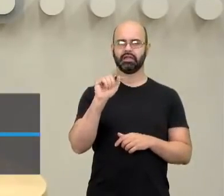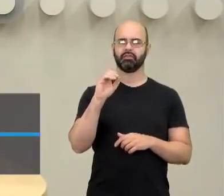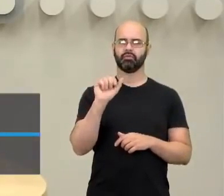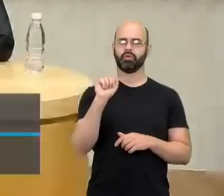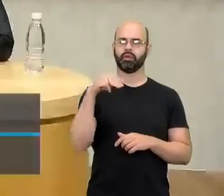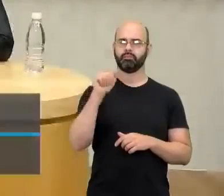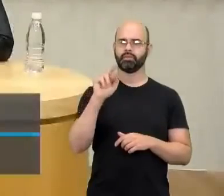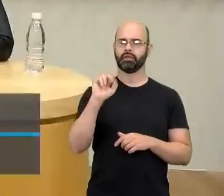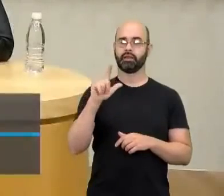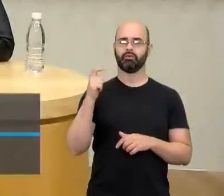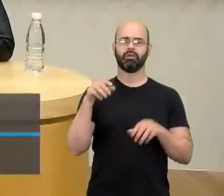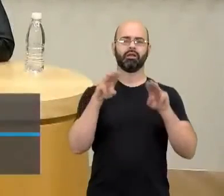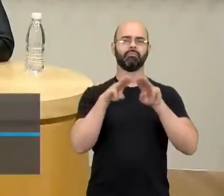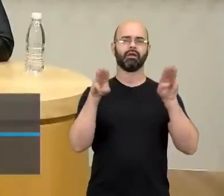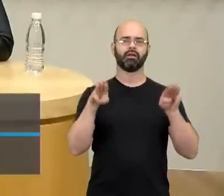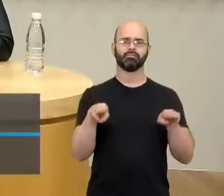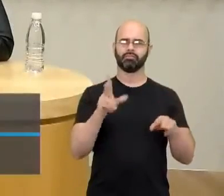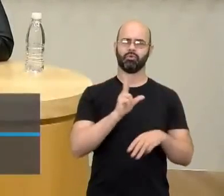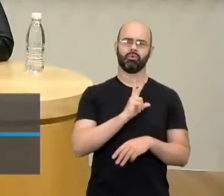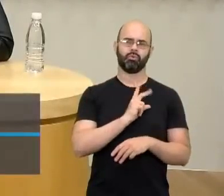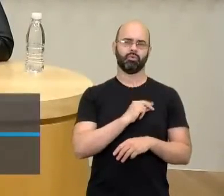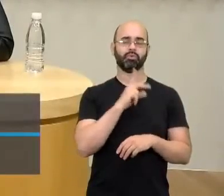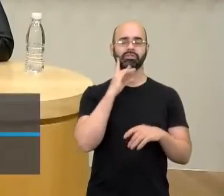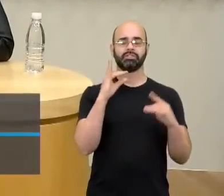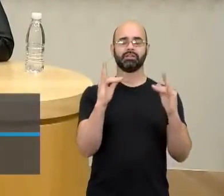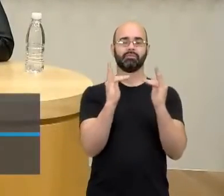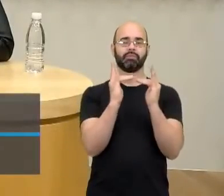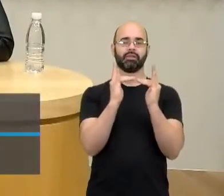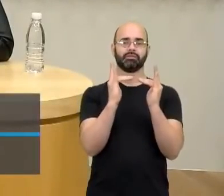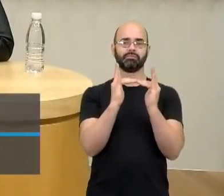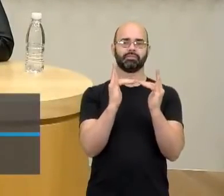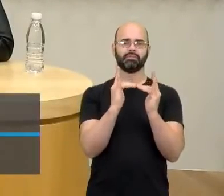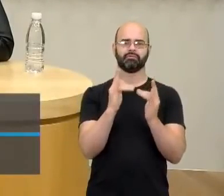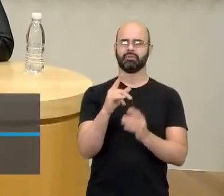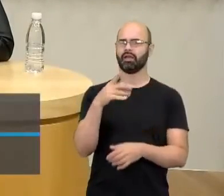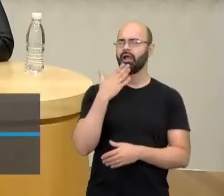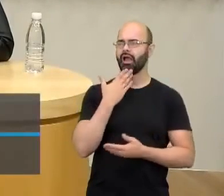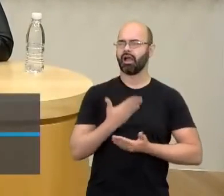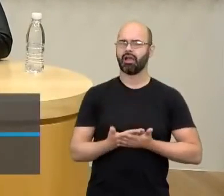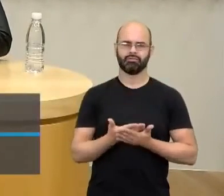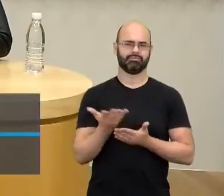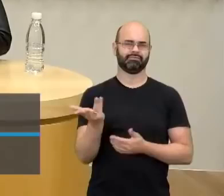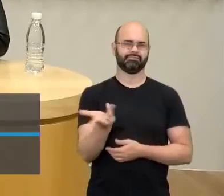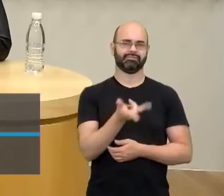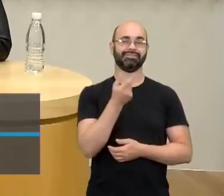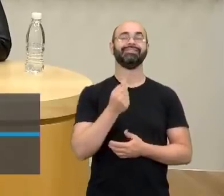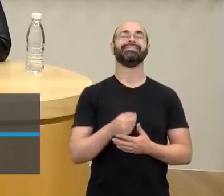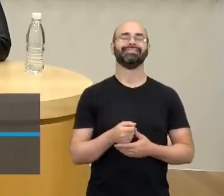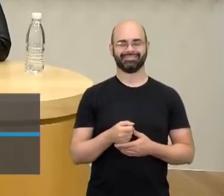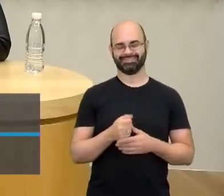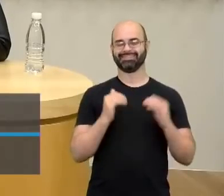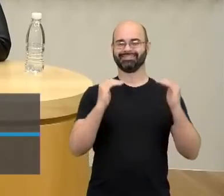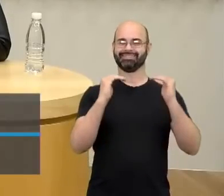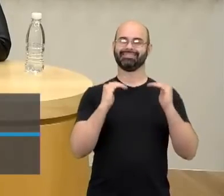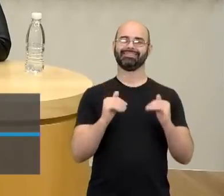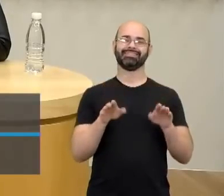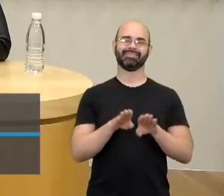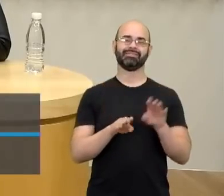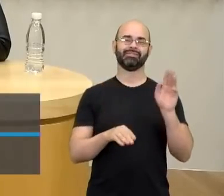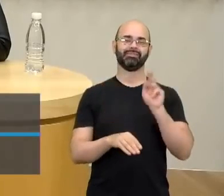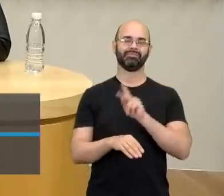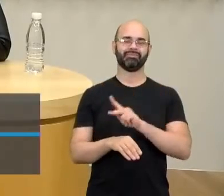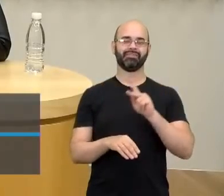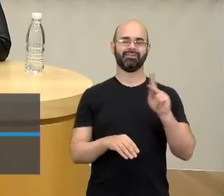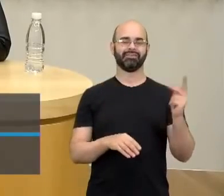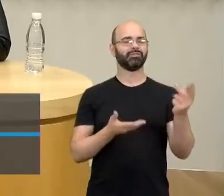foi incrível. Nossa, imagina. Sim, deve ter sido mesmo, Aí, continuando aqui, eu vi que aí estão falando que a professora